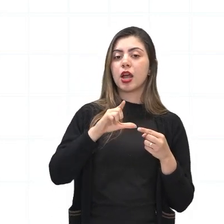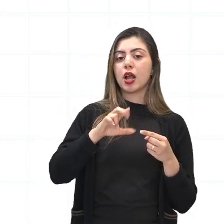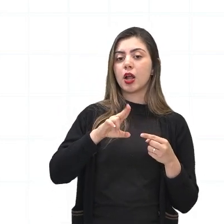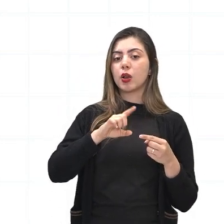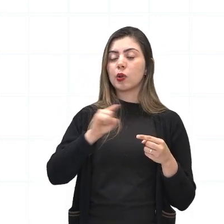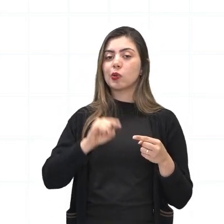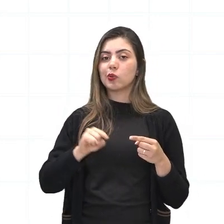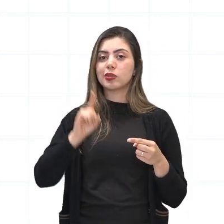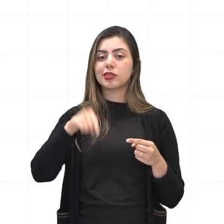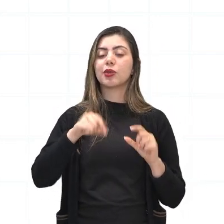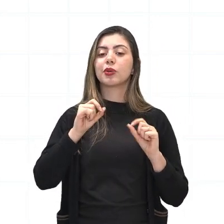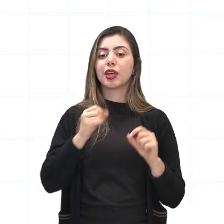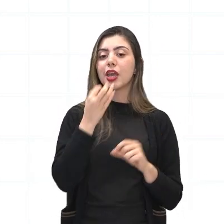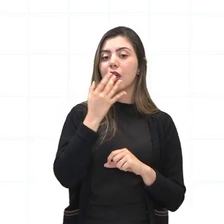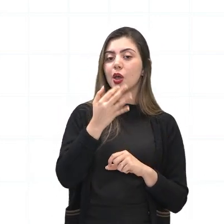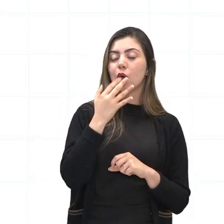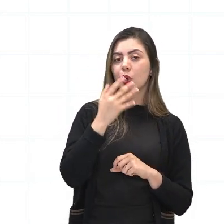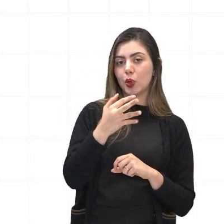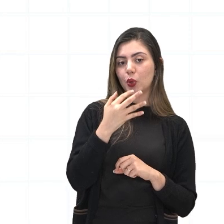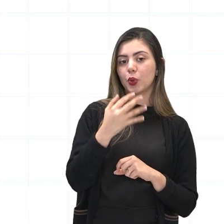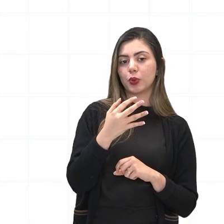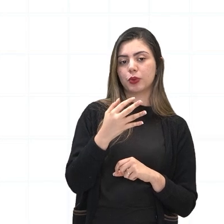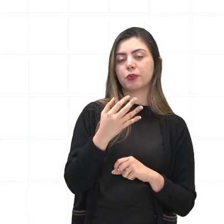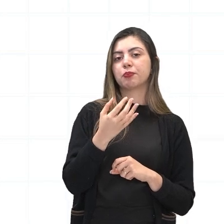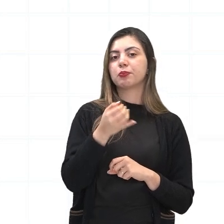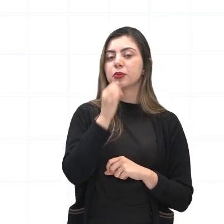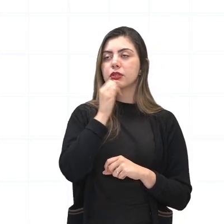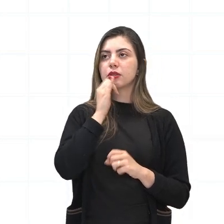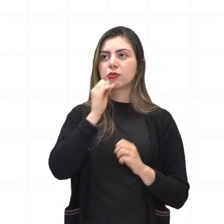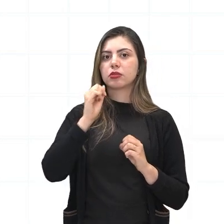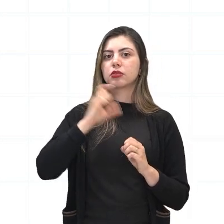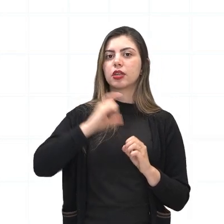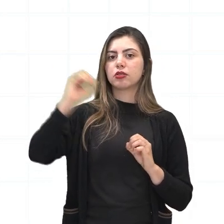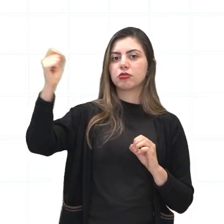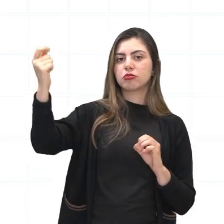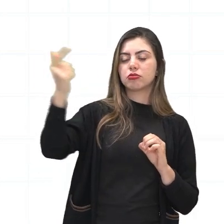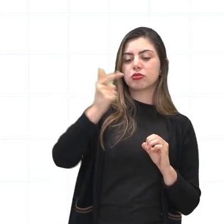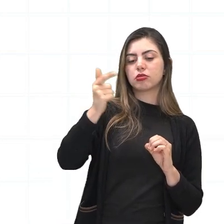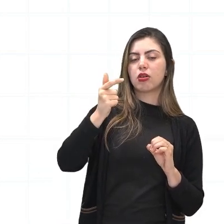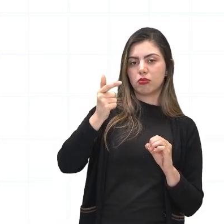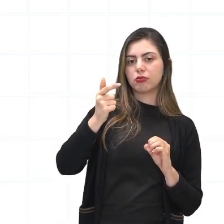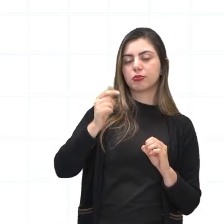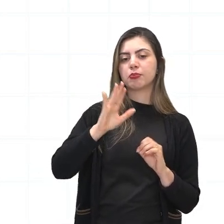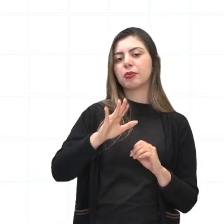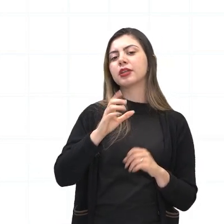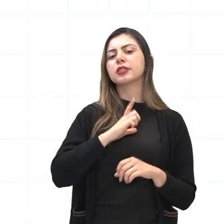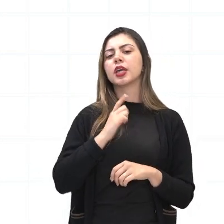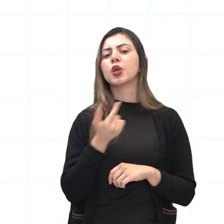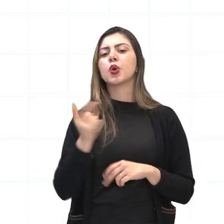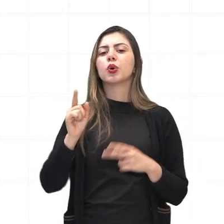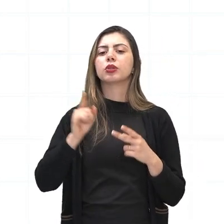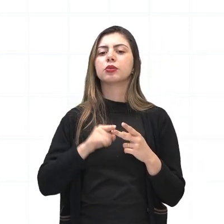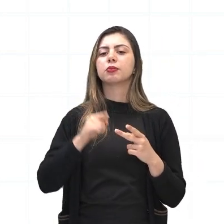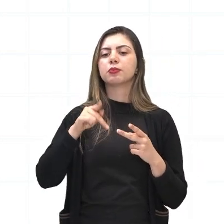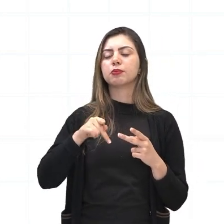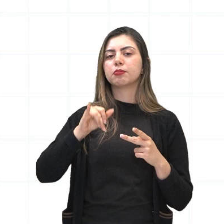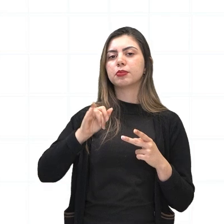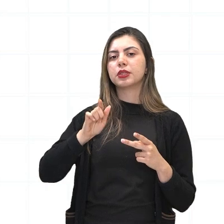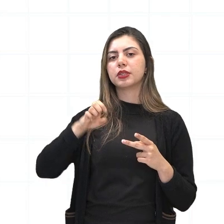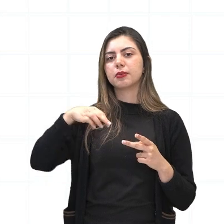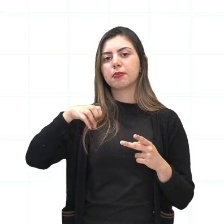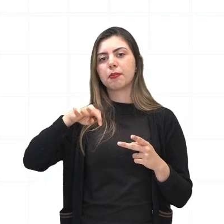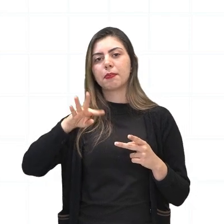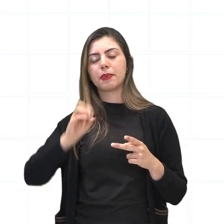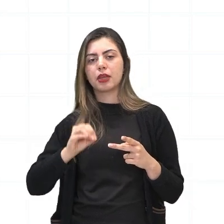cor energia, então ela vai ser direta da luz. Por outro lado, a cor pigmento é aquela que reflete um objeto,